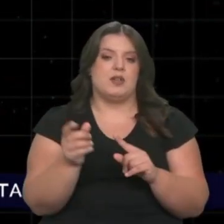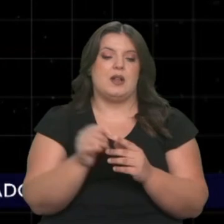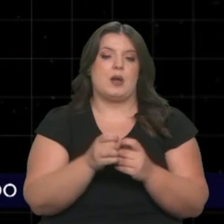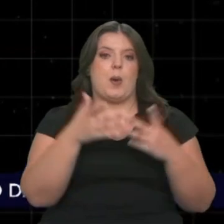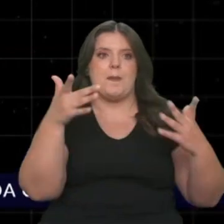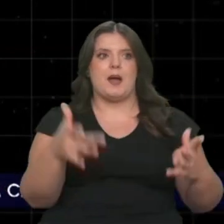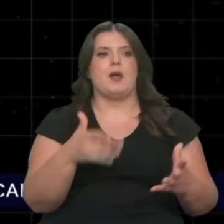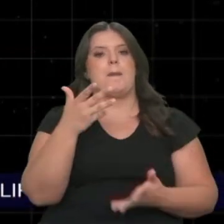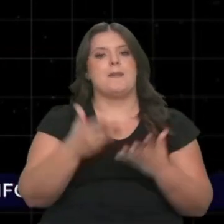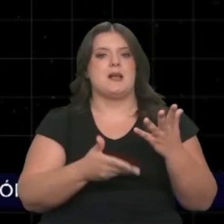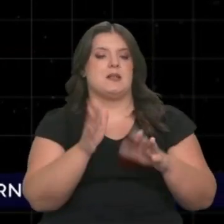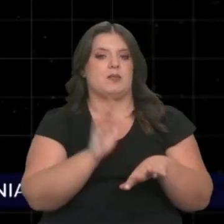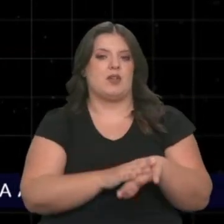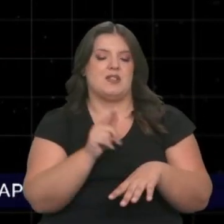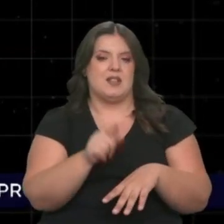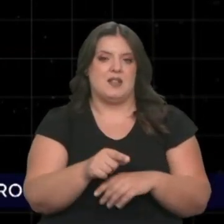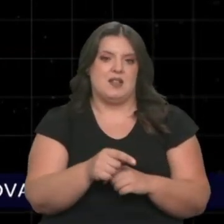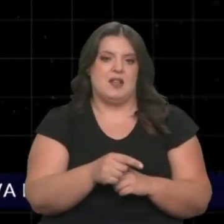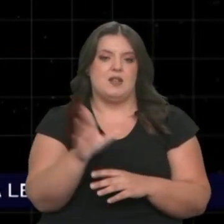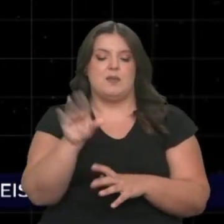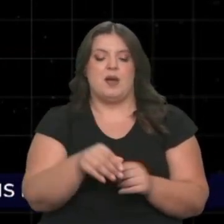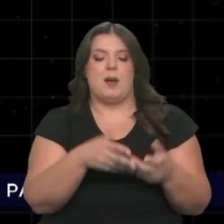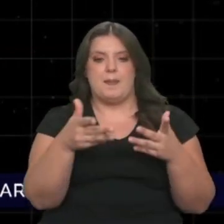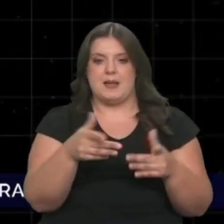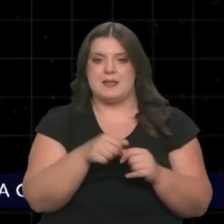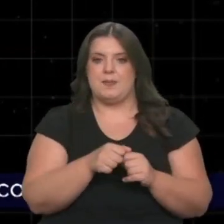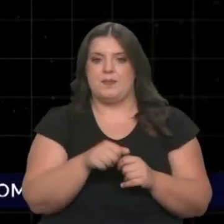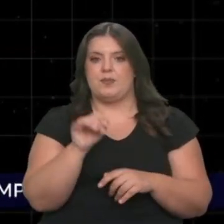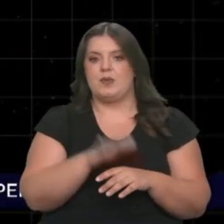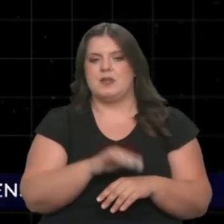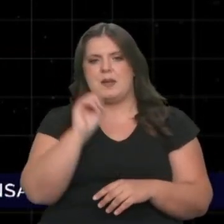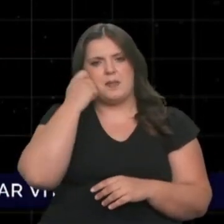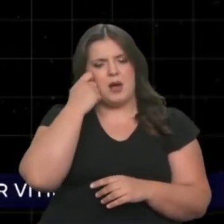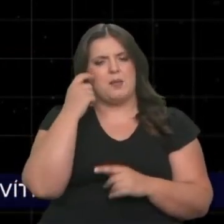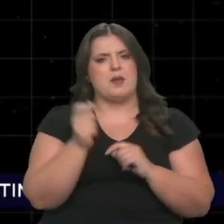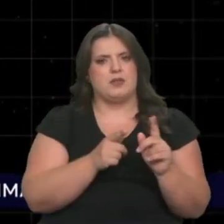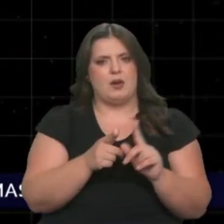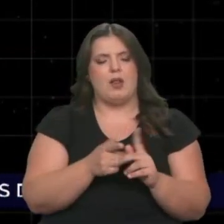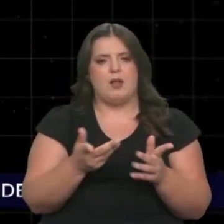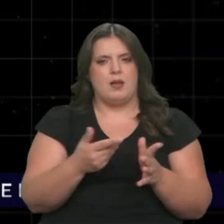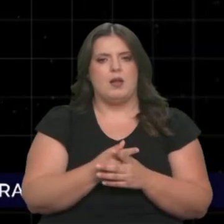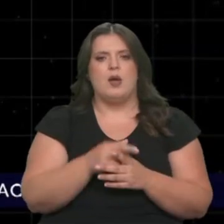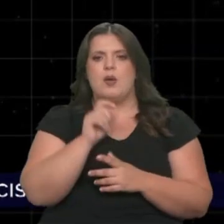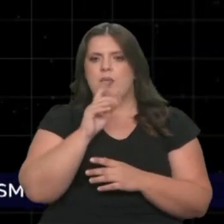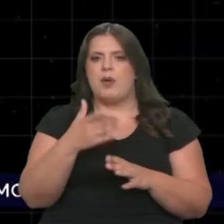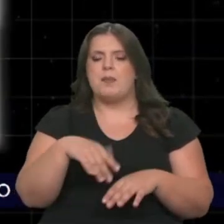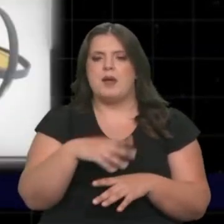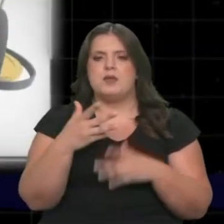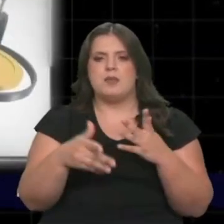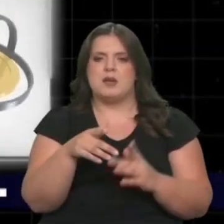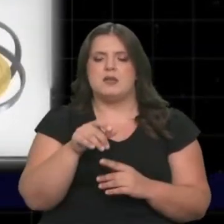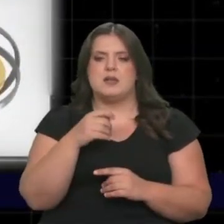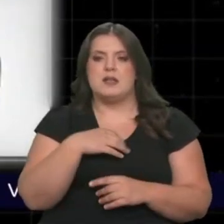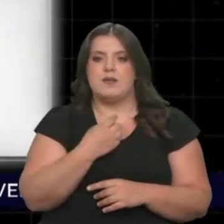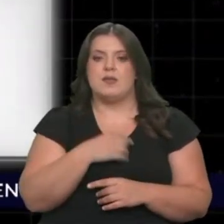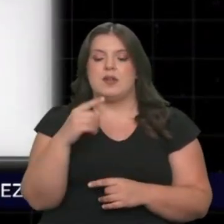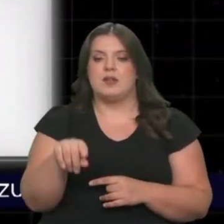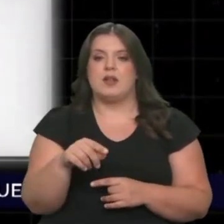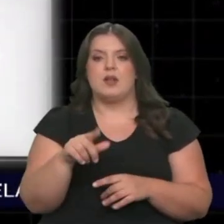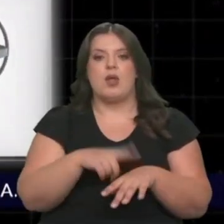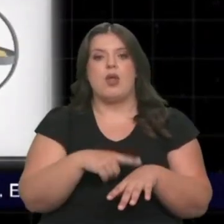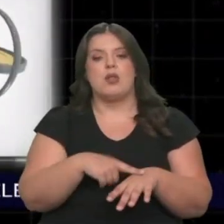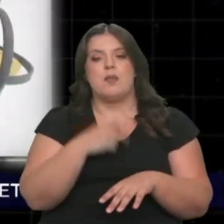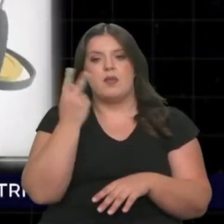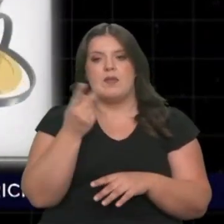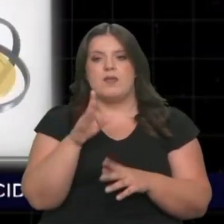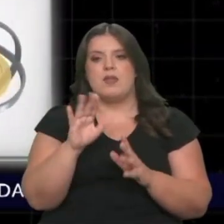maior massa. Daí a explicação da maior massa. Isto tem um prejuízo muito grande para a estrela. Pode ter mais massa. Isto quer dizer que, se tem mais massa, o seu tempo de vida é